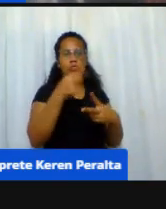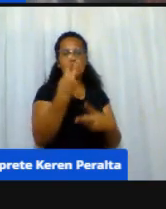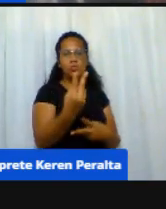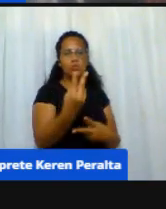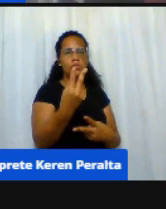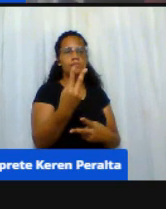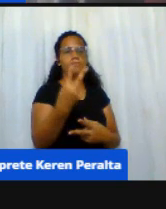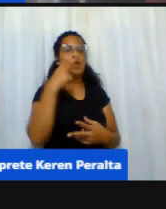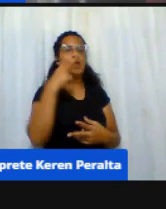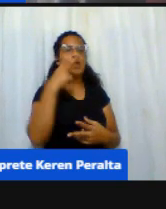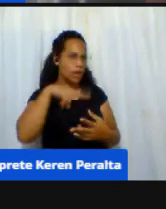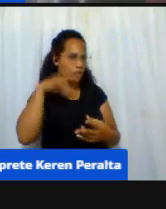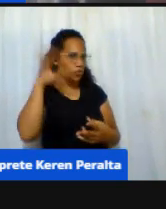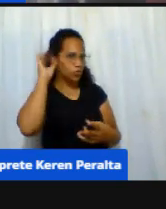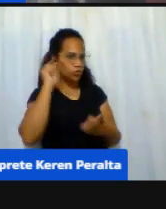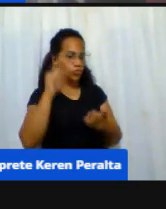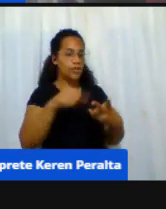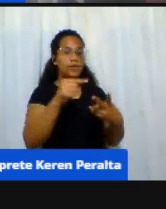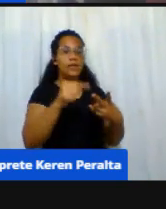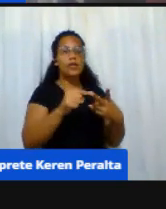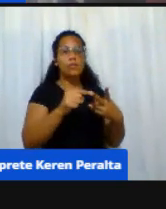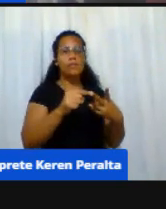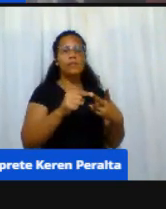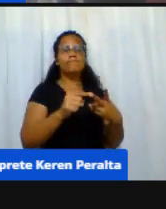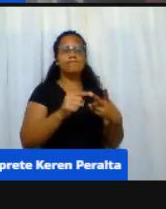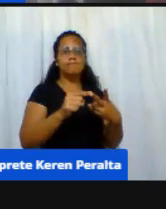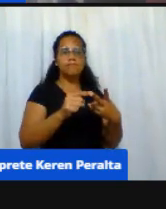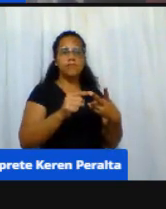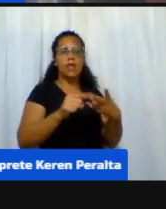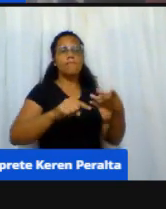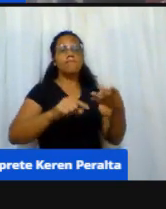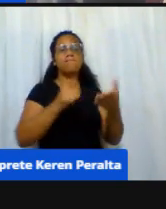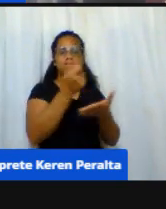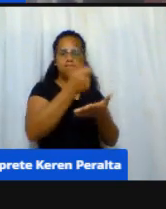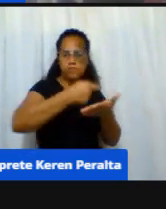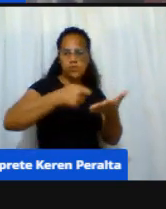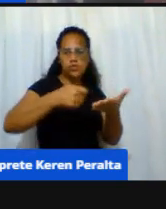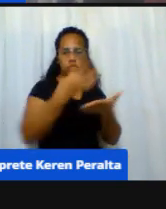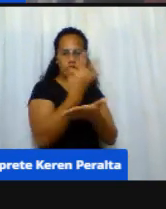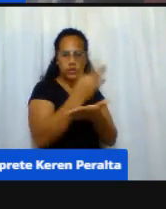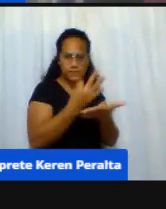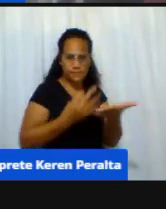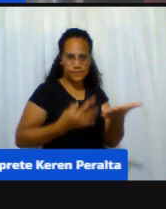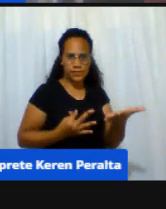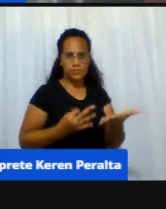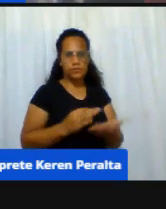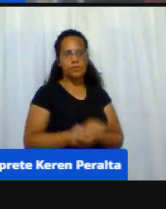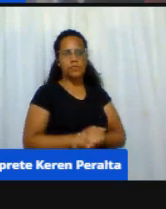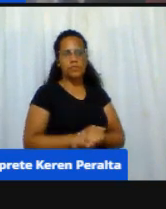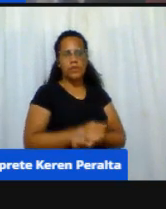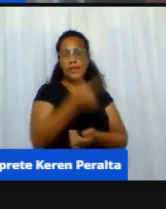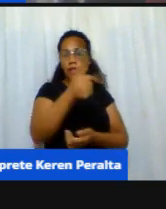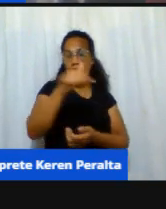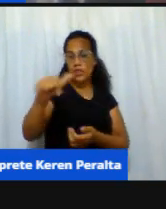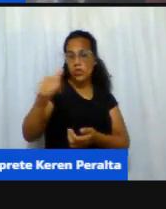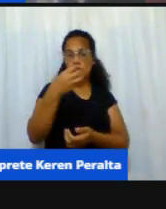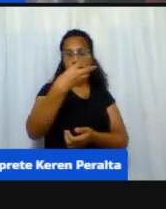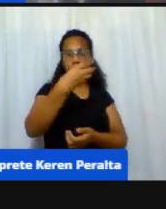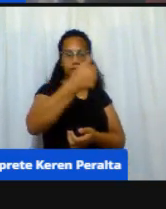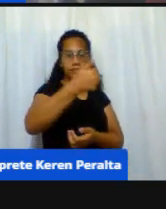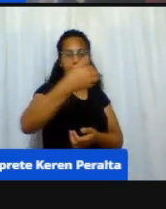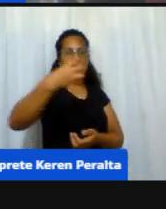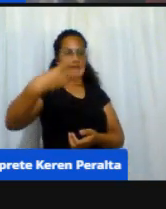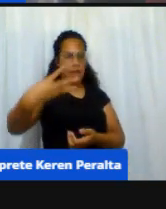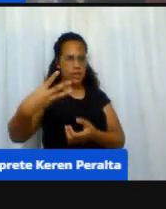textos. E as outras 13, ao que se denominou todos os campos de atuação, com a prática